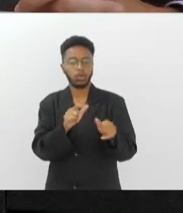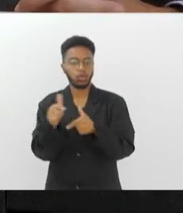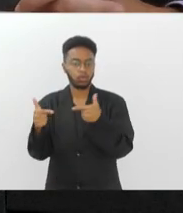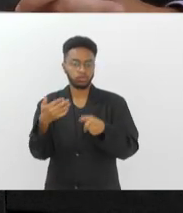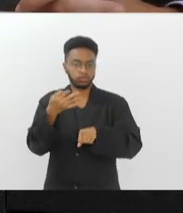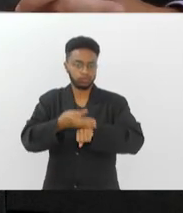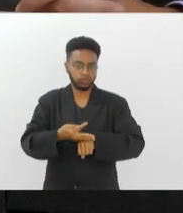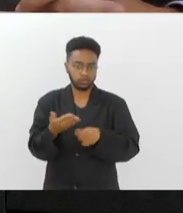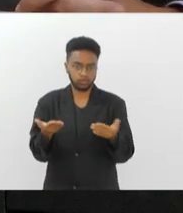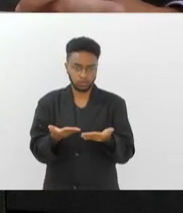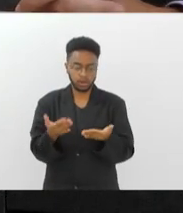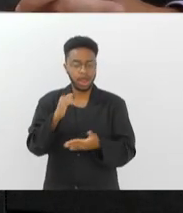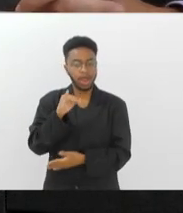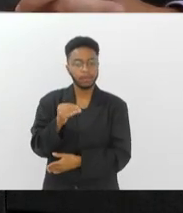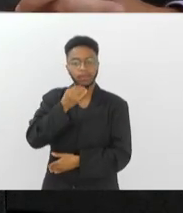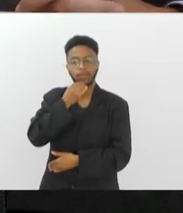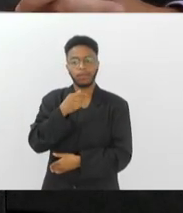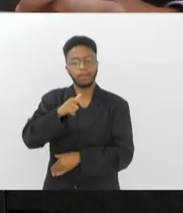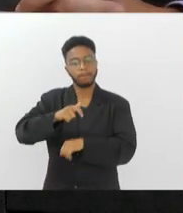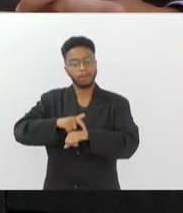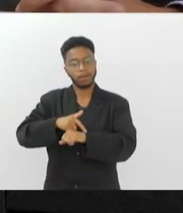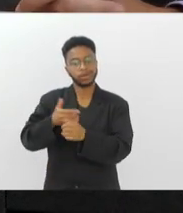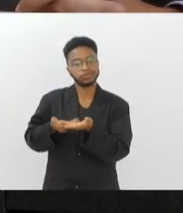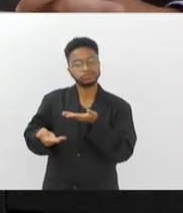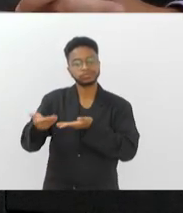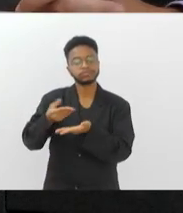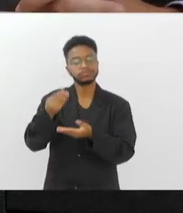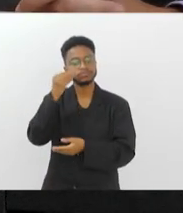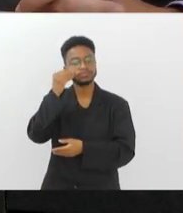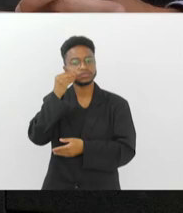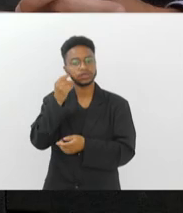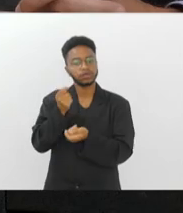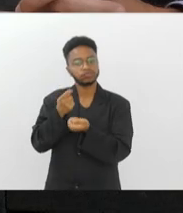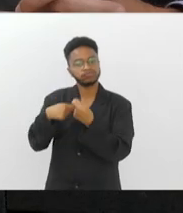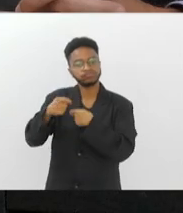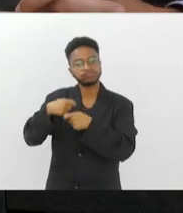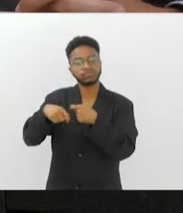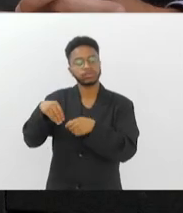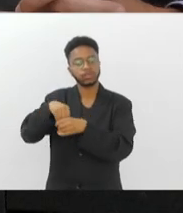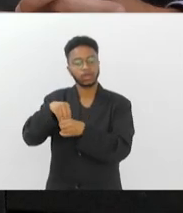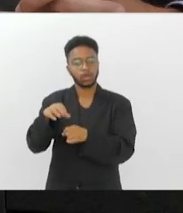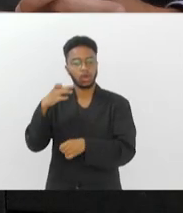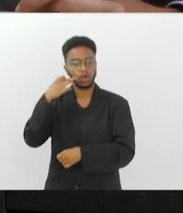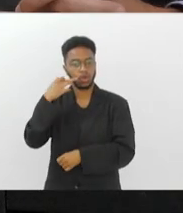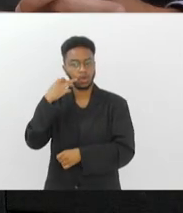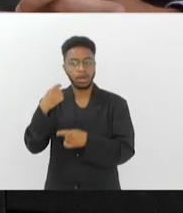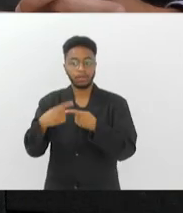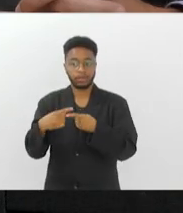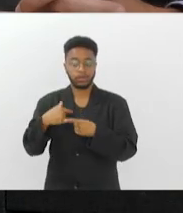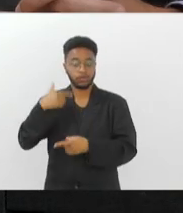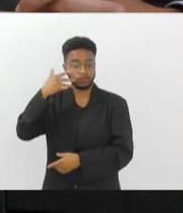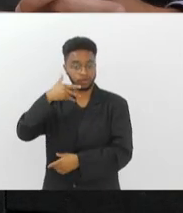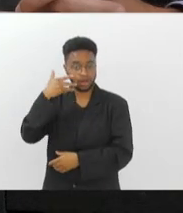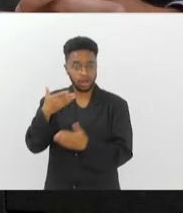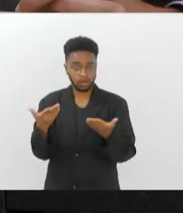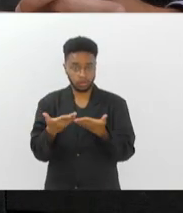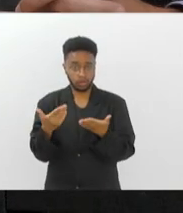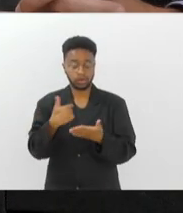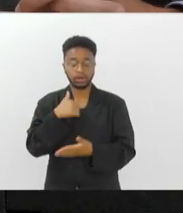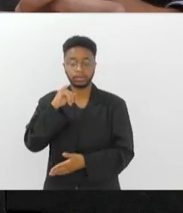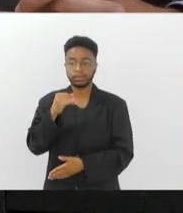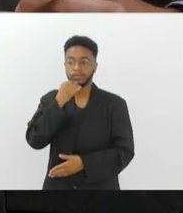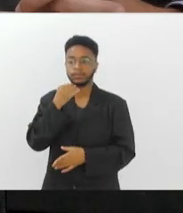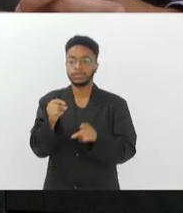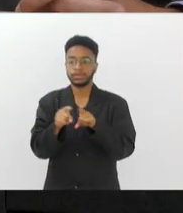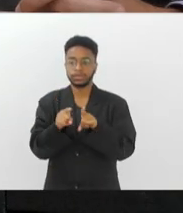estar a aproveitar o ambiente melhorado para realizar negócios em Angola. Já que tenho a fala, aproveito o